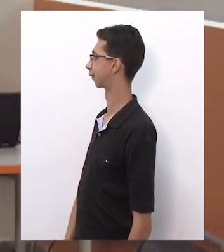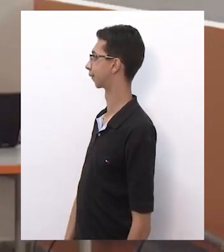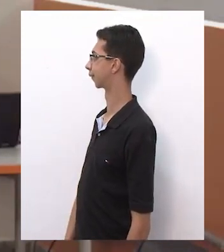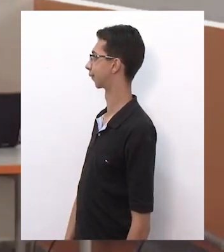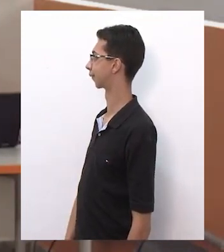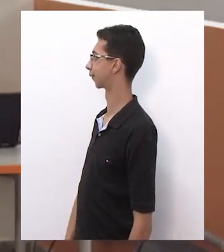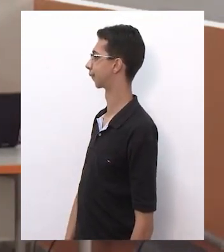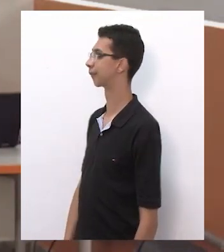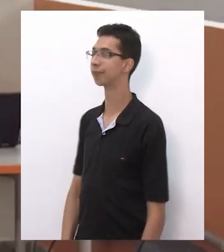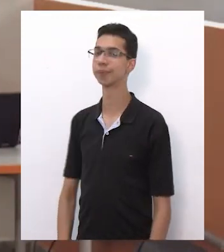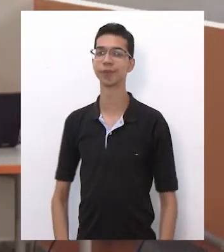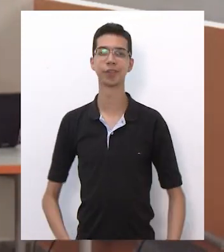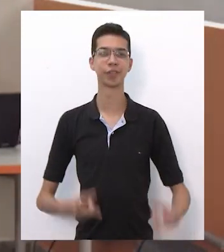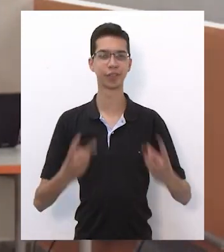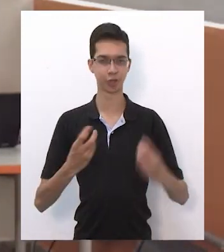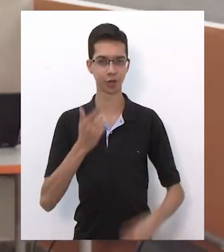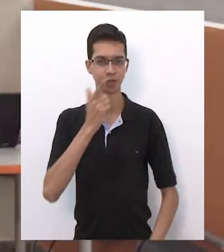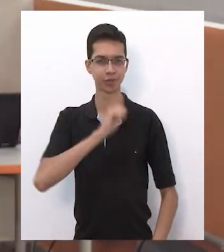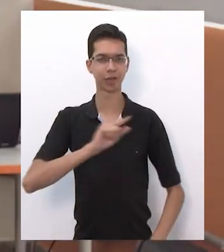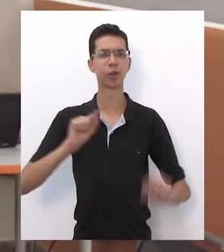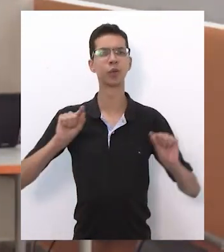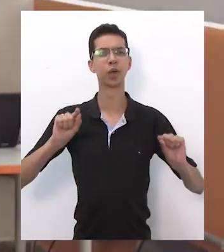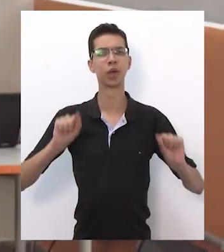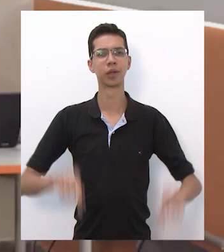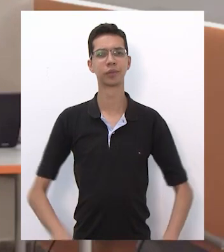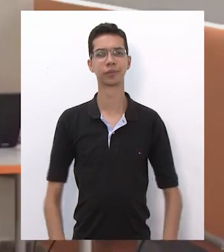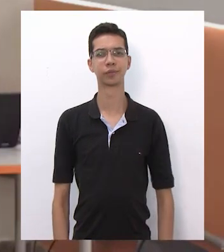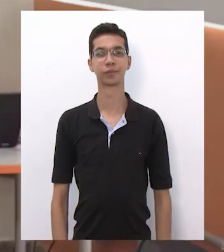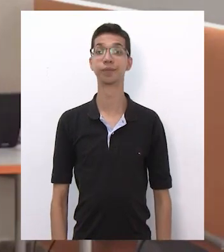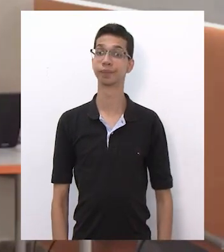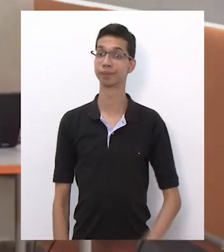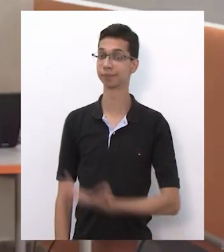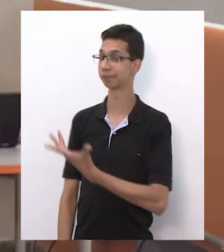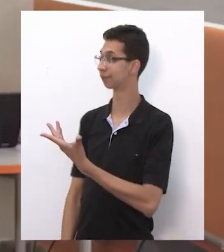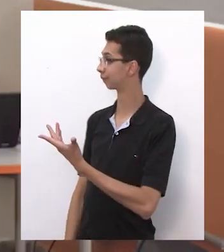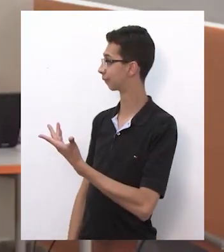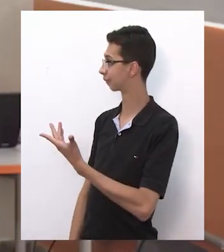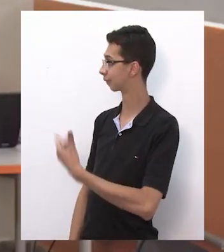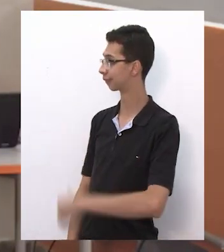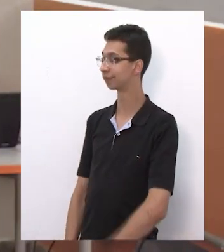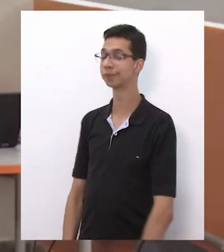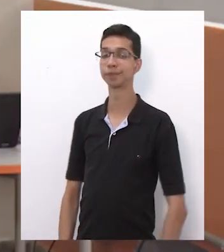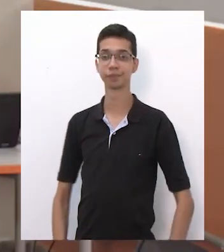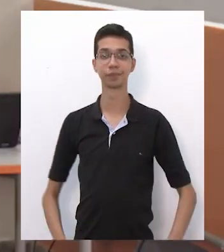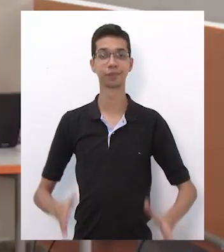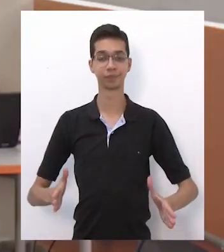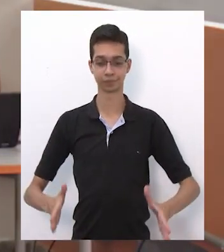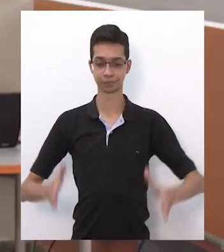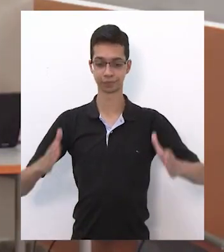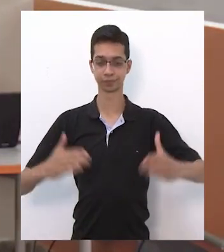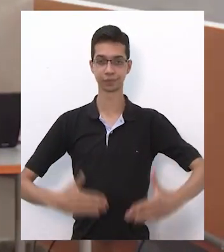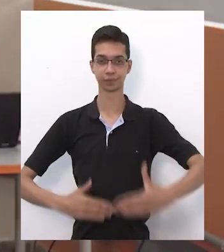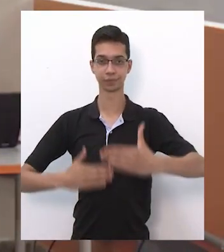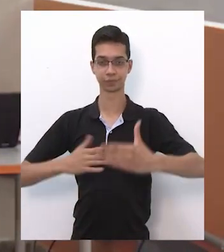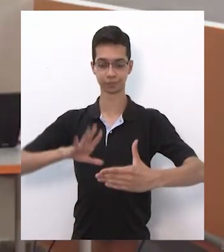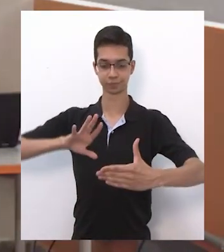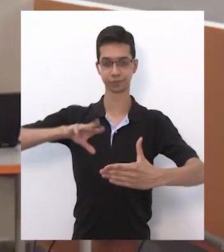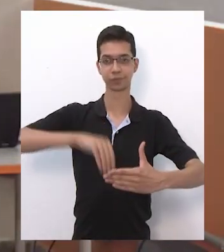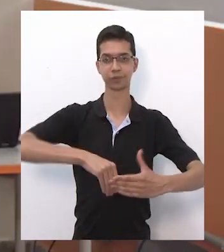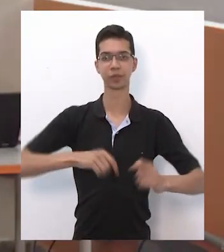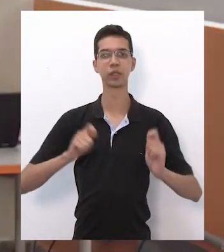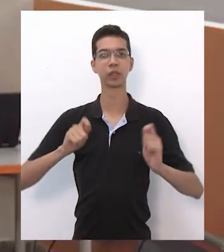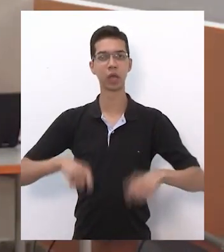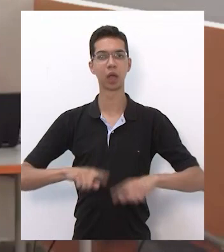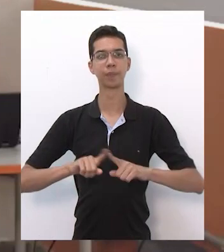vejam o que eu consegui. Agora eu tenho uma caixa vazada. É lógico que se eu quero uma caixa para guardar coisas, eu vou querer